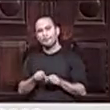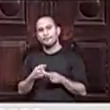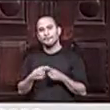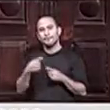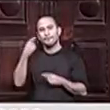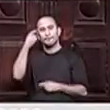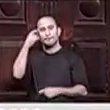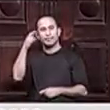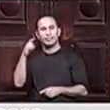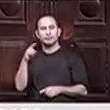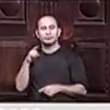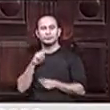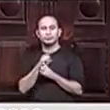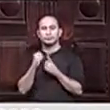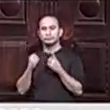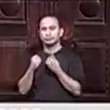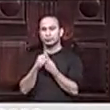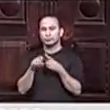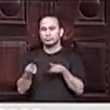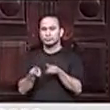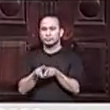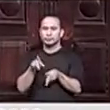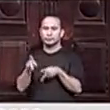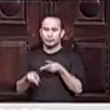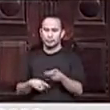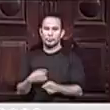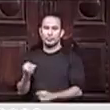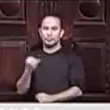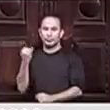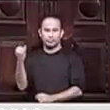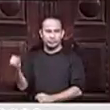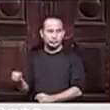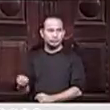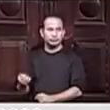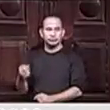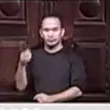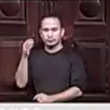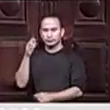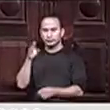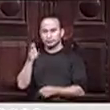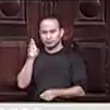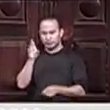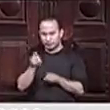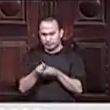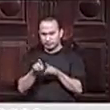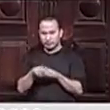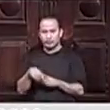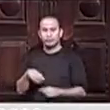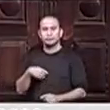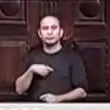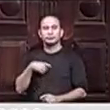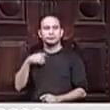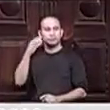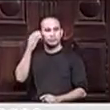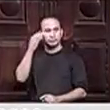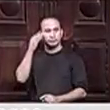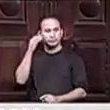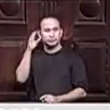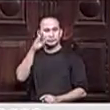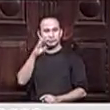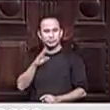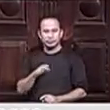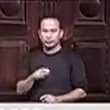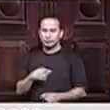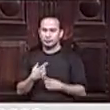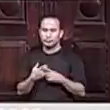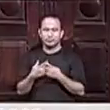sociedade e a população. E mais importante ainda, em linha com os interesses maiores do Brasil. A ninguém interessa ver o Brasil